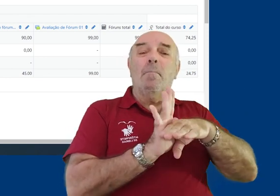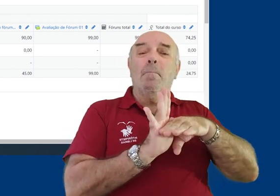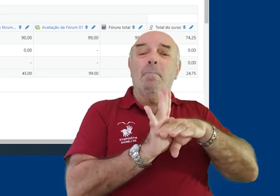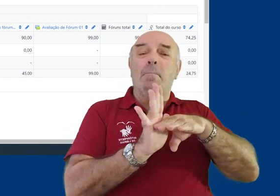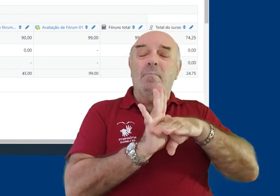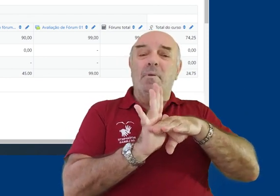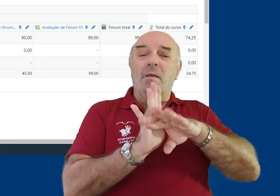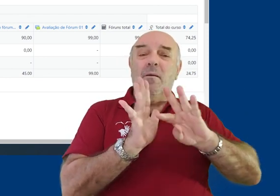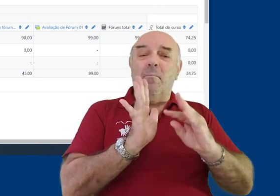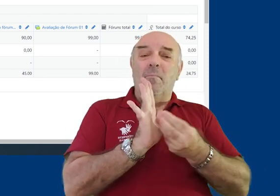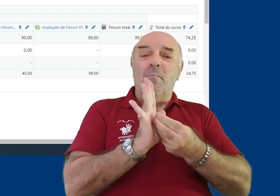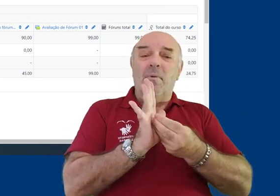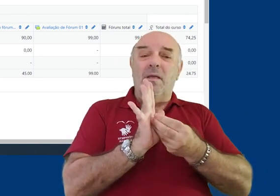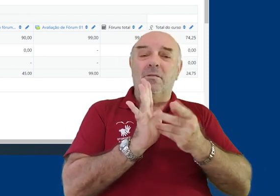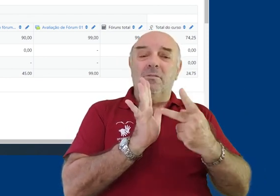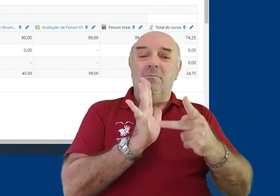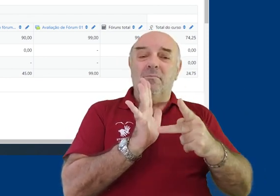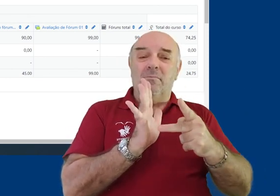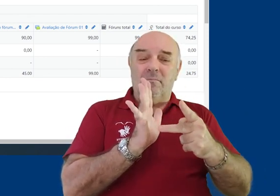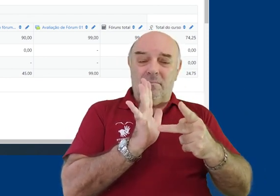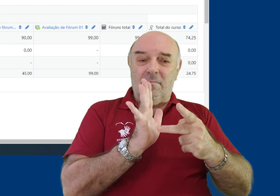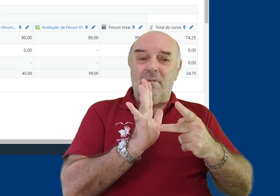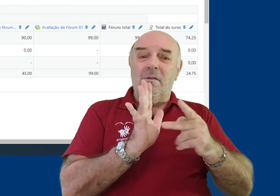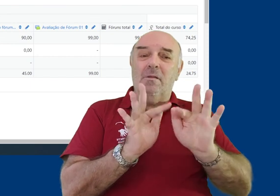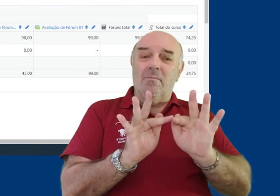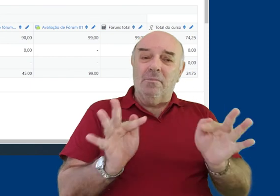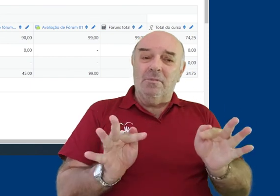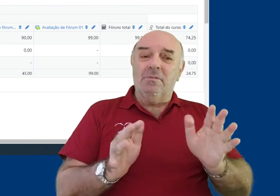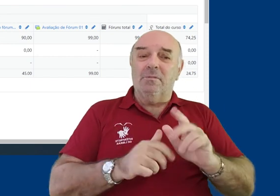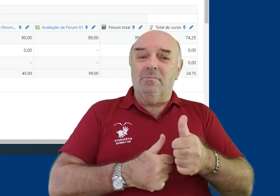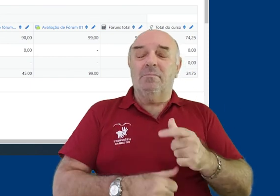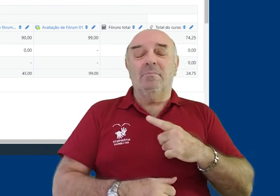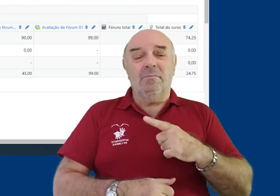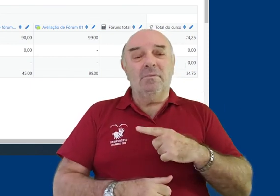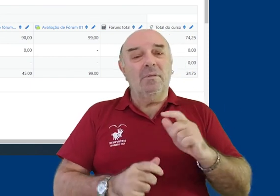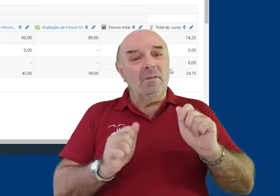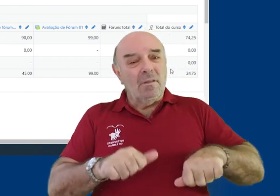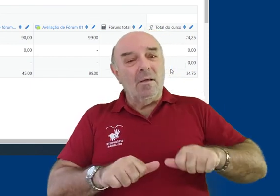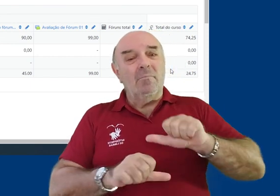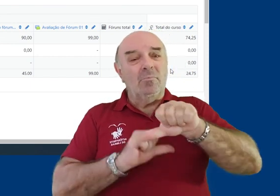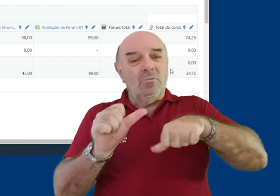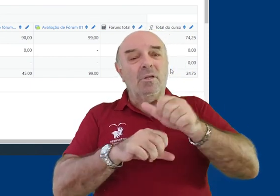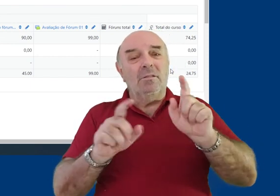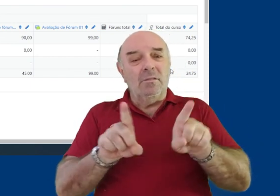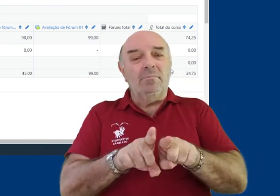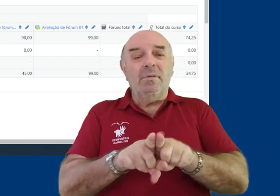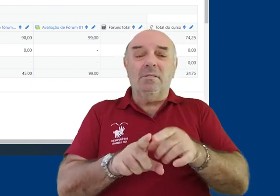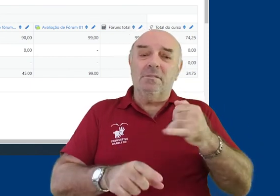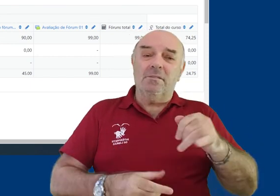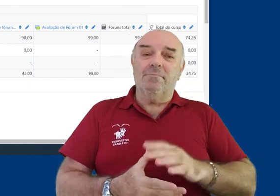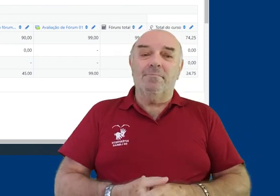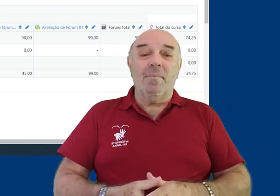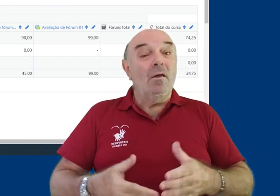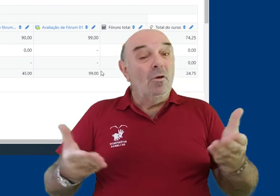média ponderada, porque foi este o cálculo que nós mantivemos. Poderíamos ter alterado